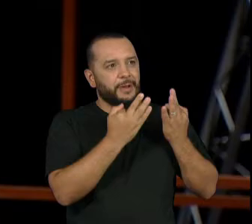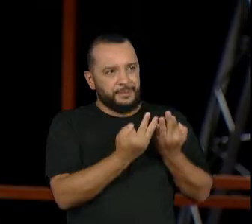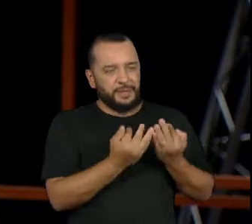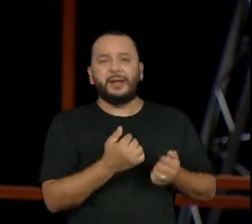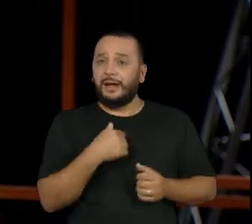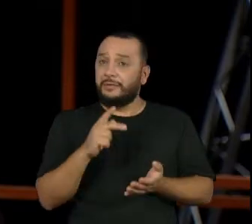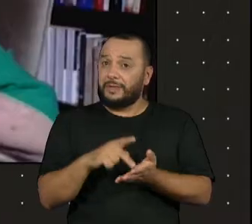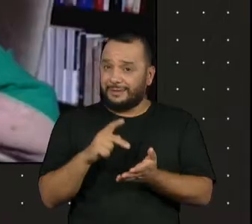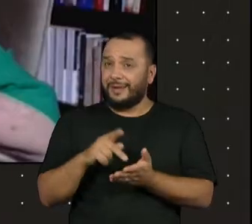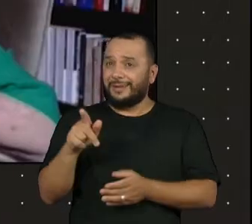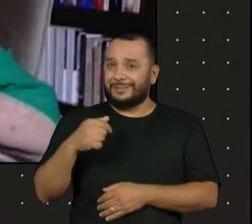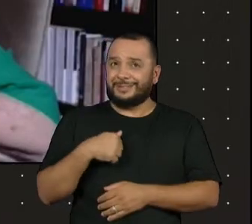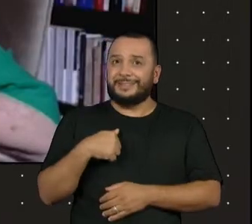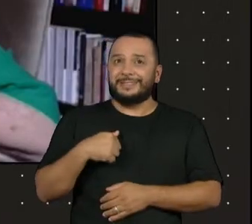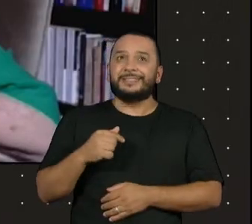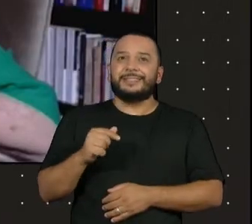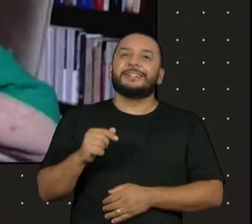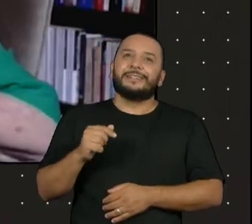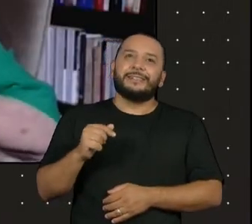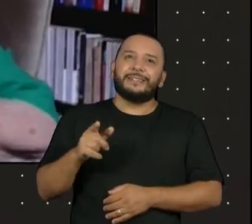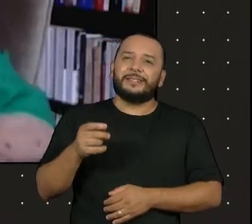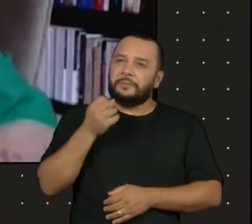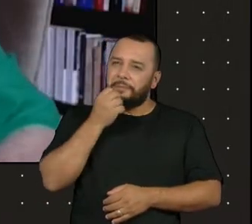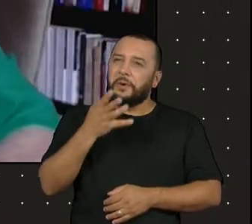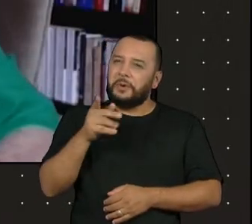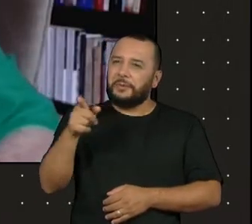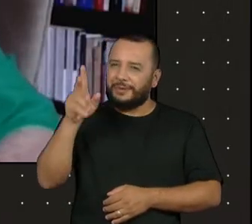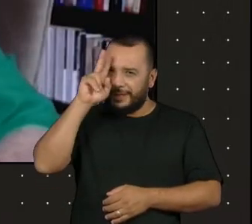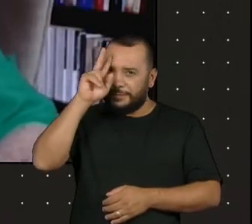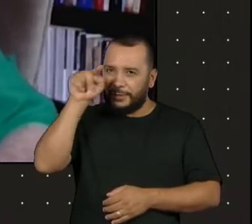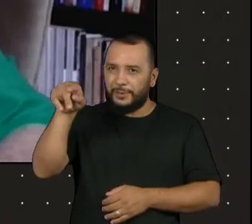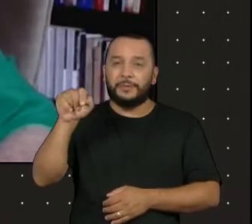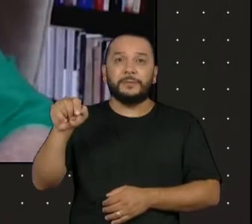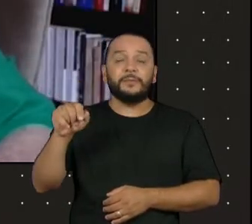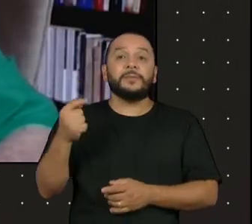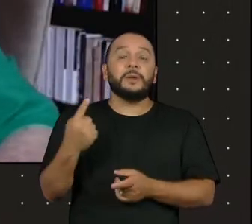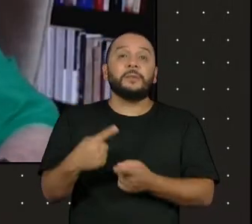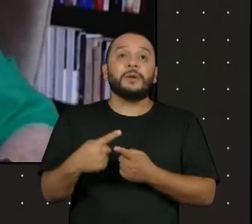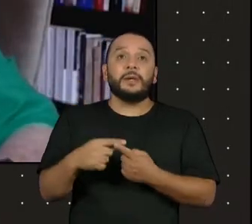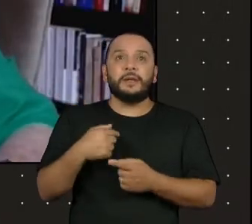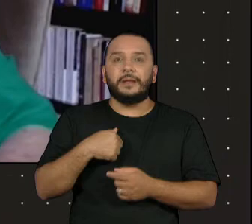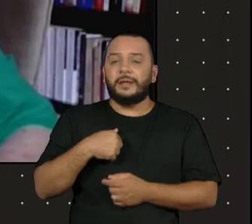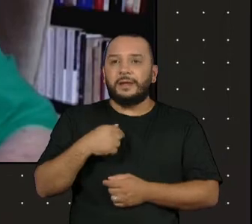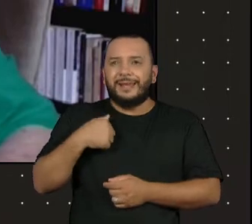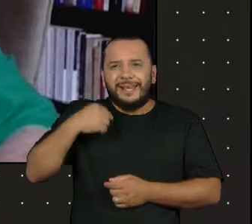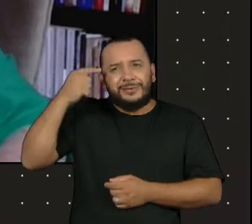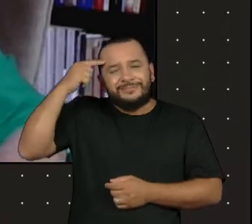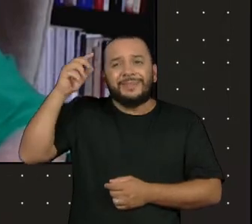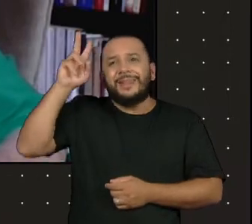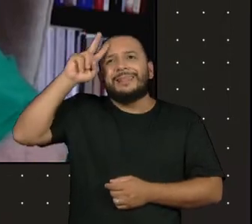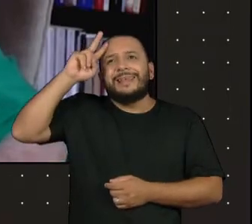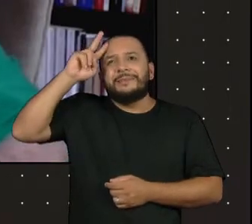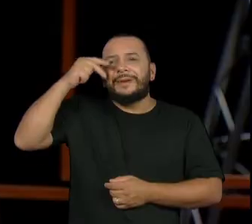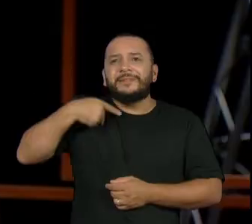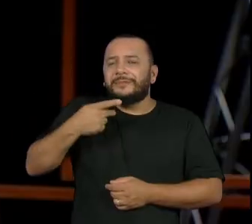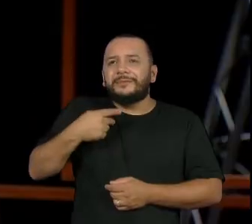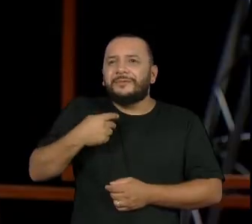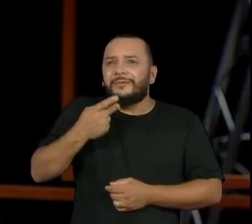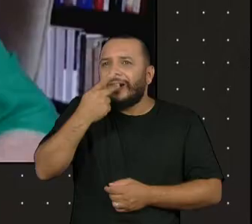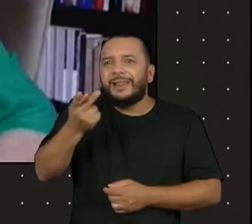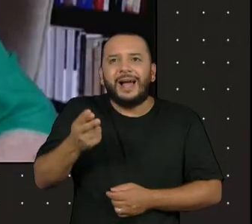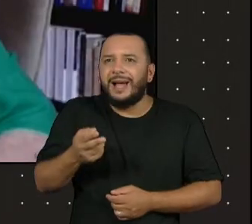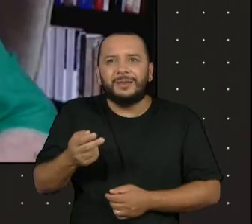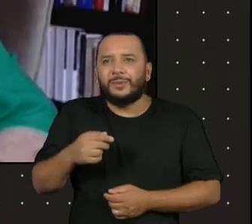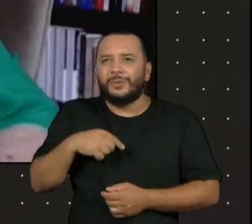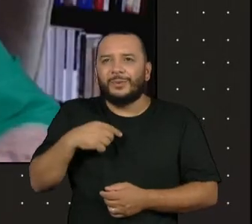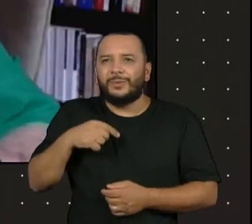meu Deus. Eu tive entrevistar gente velha, né? Porque o velho sabe, mas não diz. Sabe? Ele sabe, mas não consegue dizer. Foi